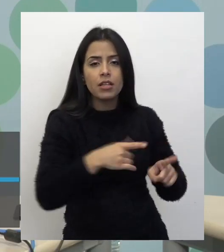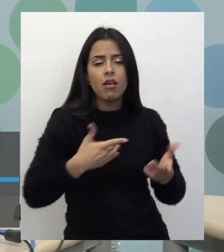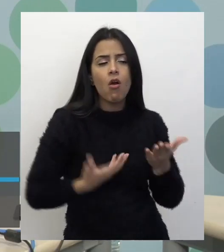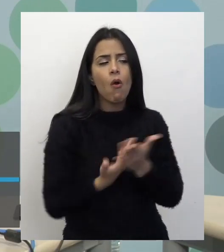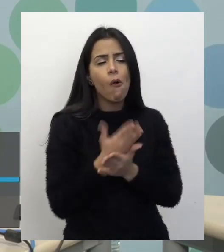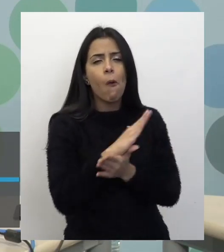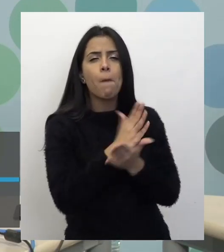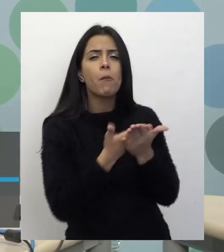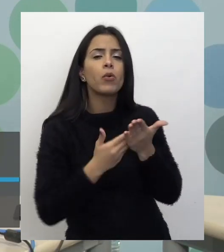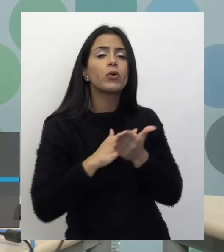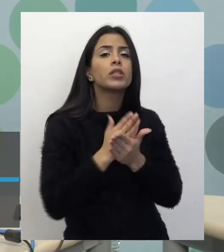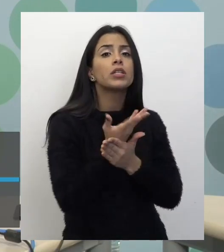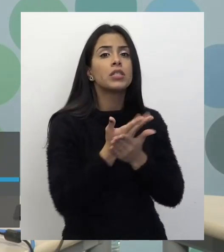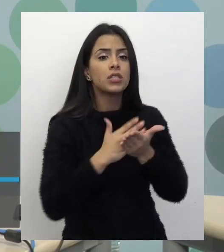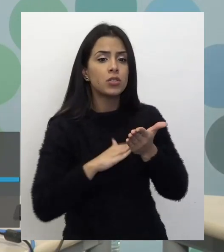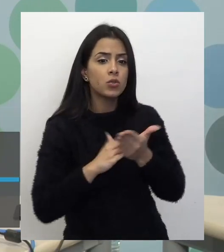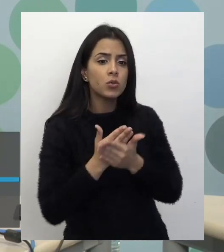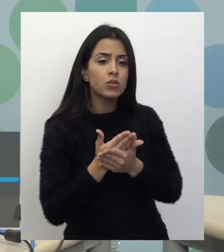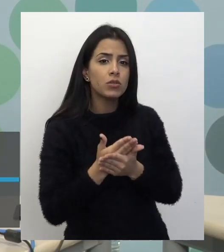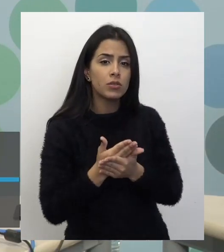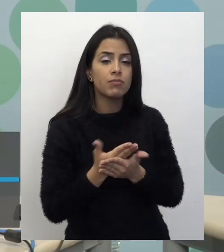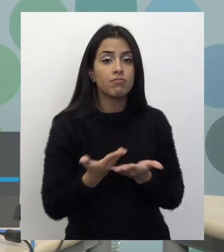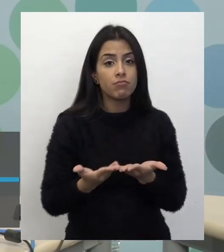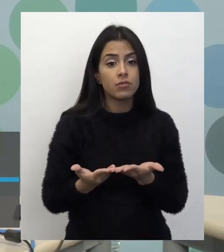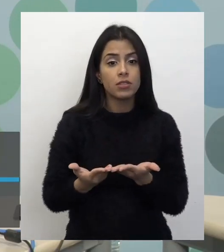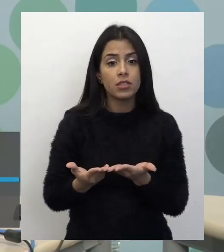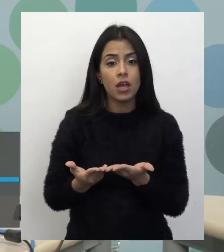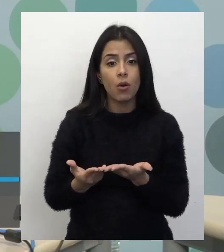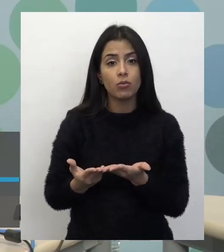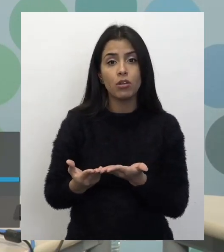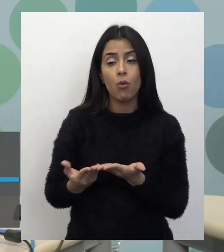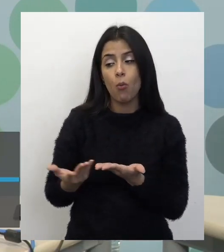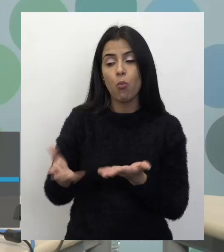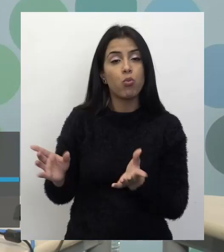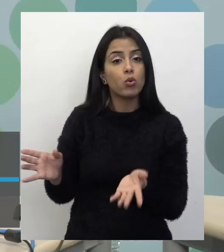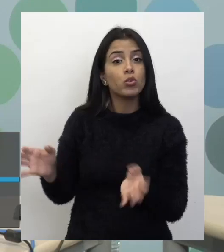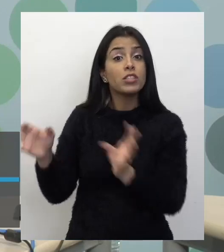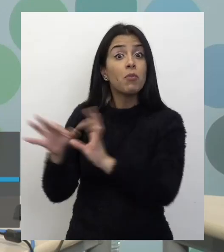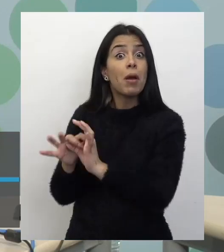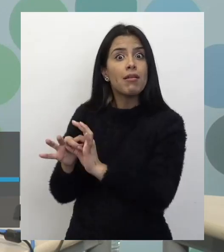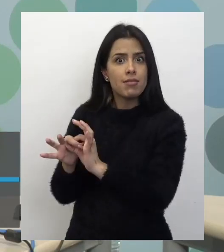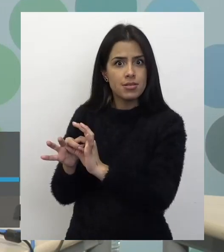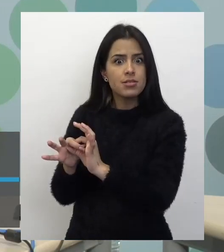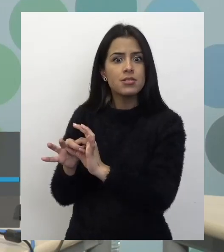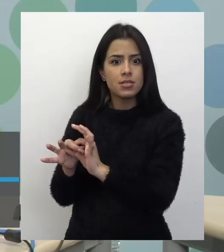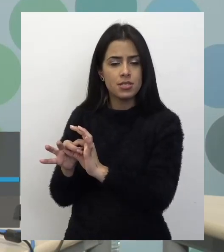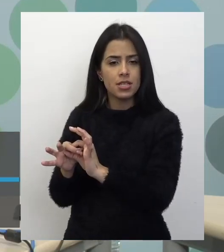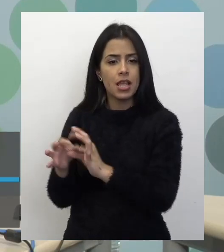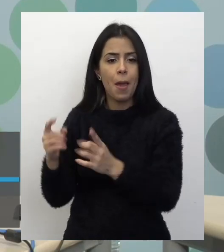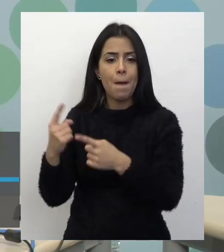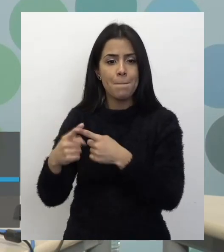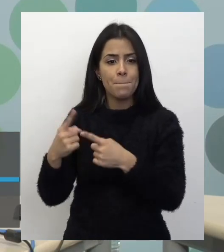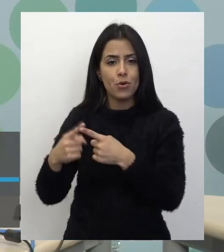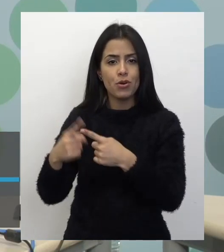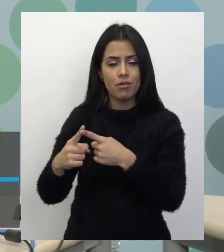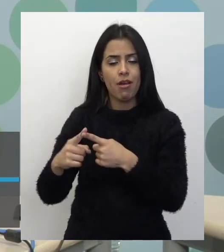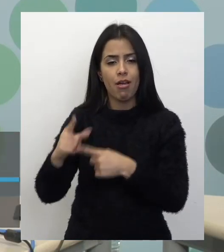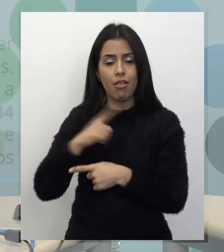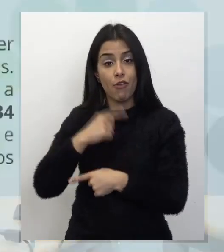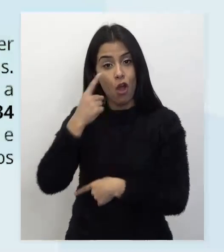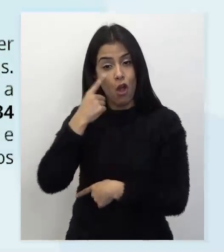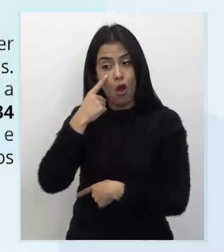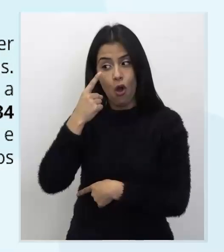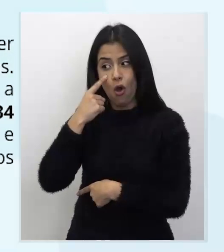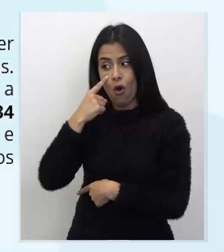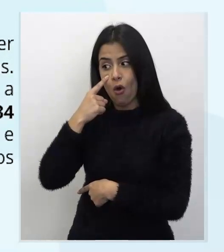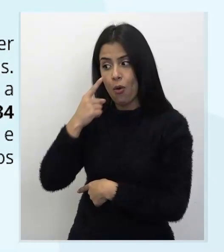Atenas está fazendo? Então vem conosco, né? Forma com a gente aqui uma outra liga, que é a Liga do Peloponeso. Então olha aí na